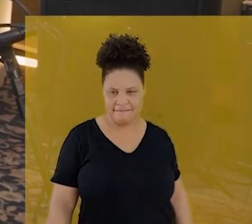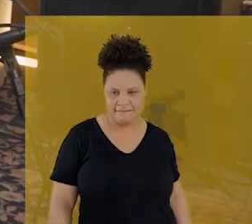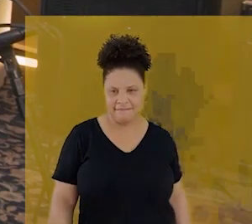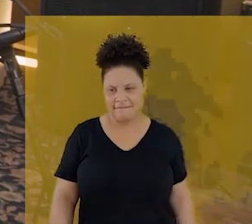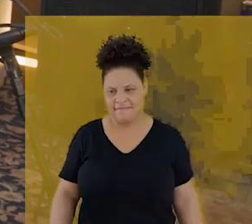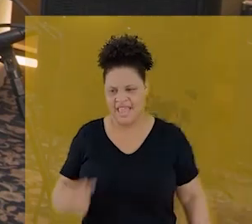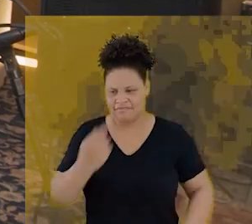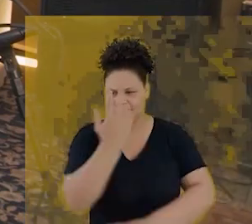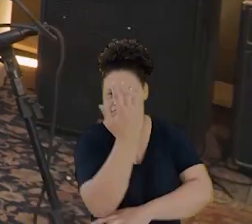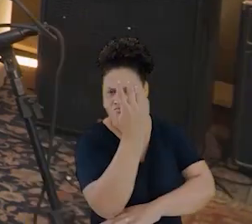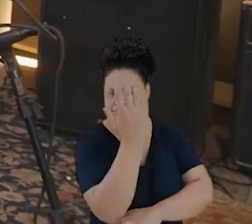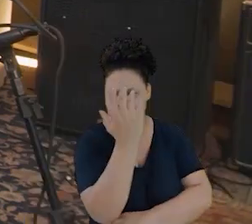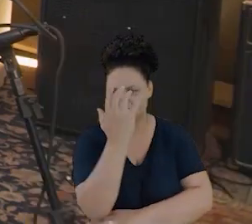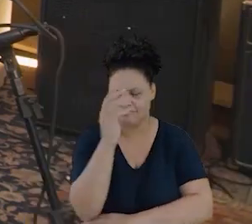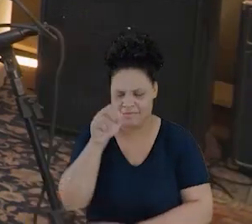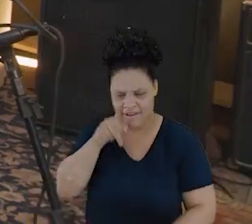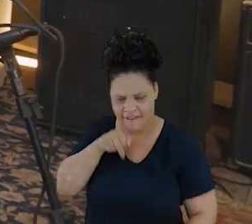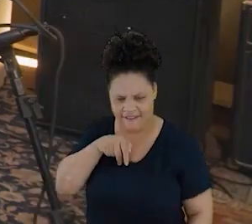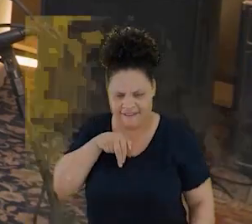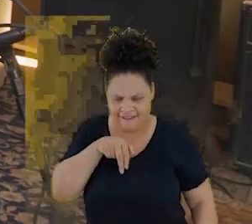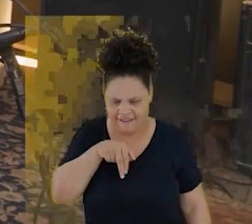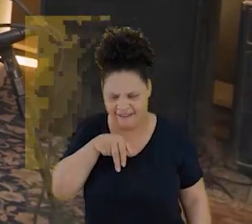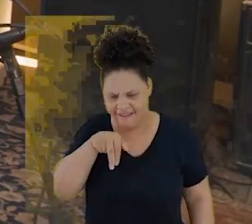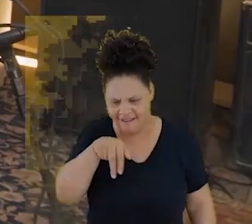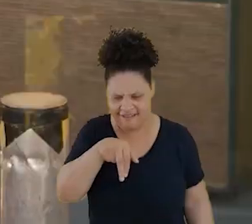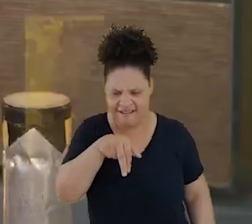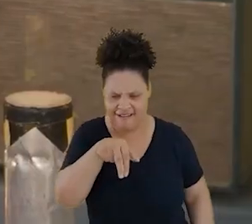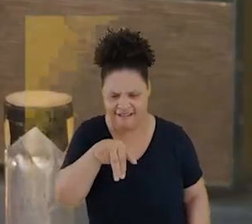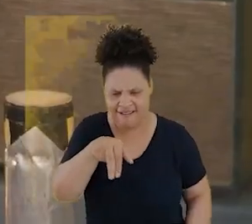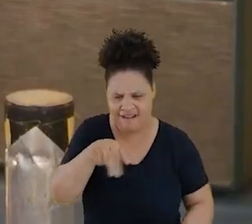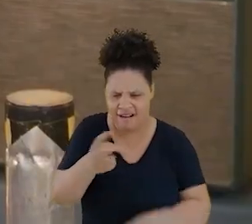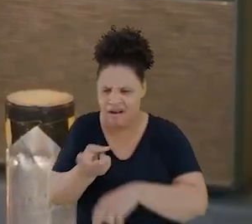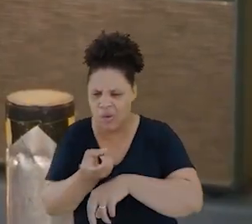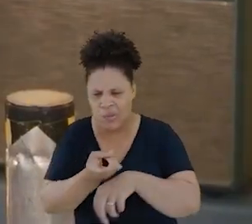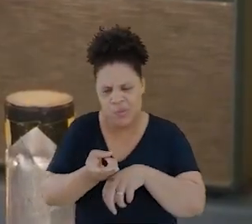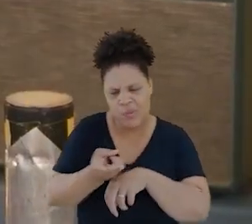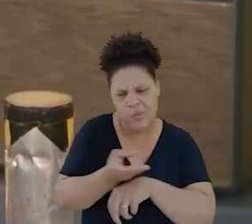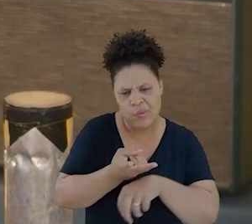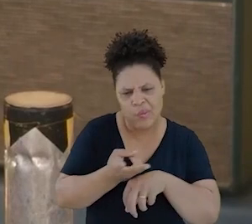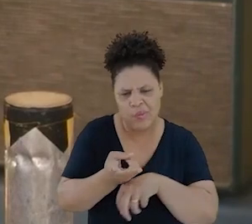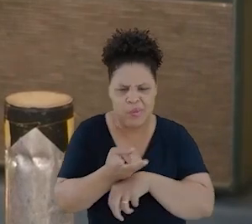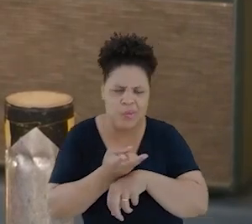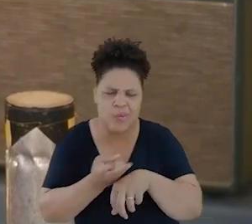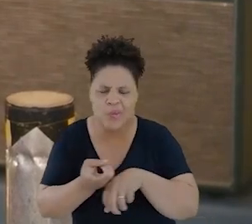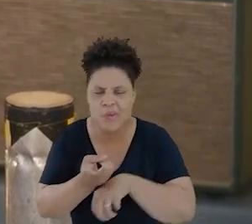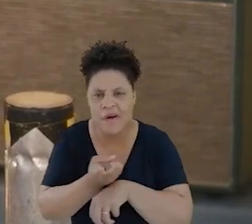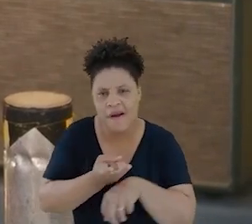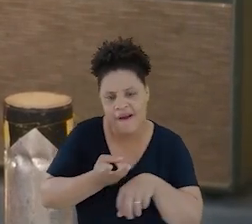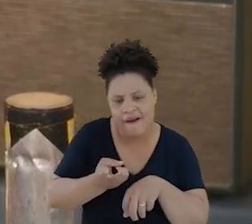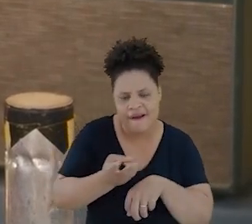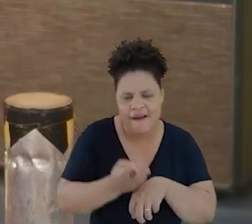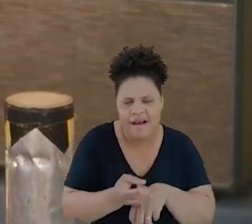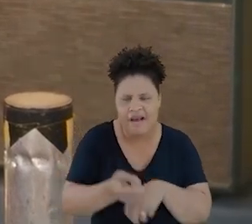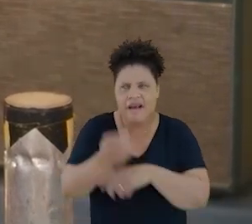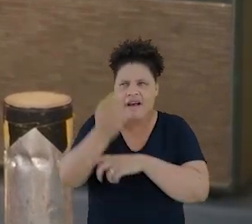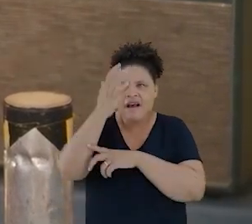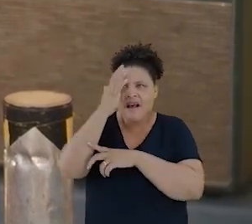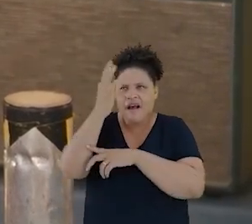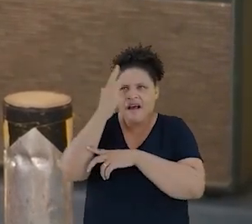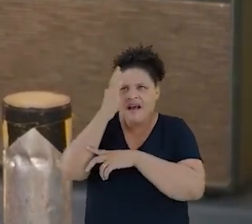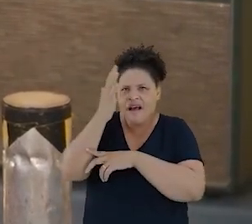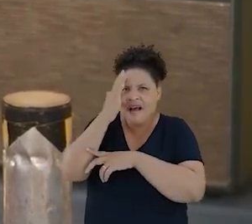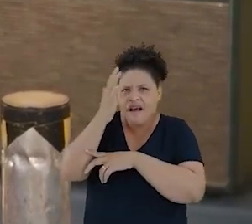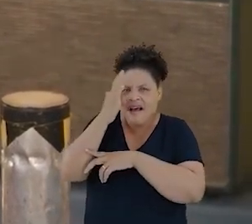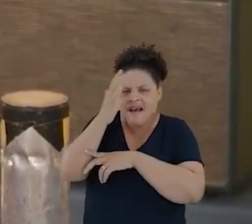Meio dos matos, fugindo lá do quadrado, me peguei a improvisar. Cuidando da minha mina, vou chegando